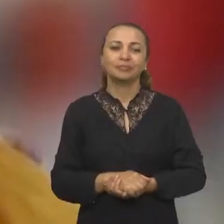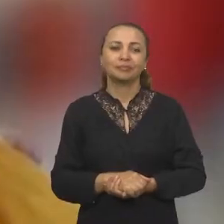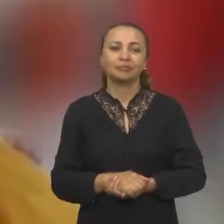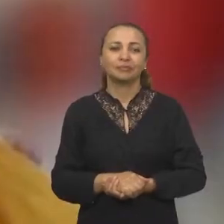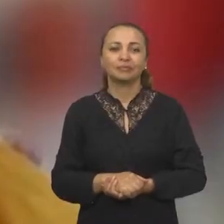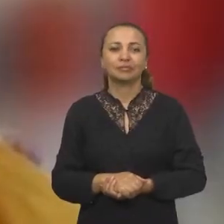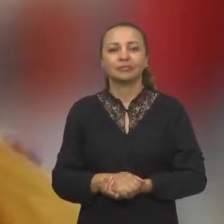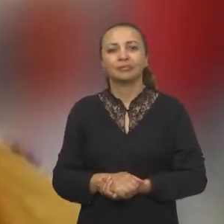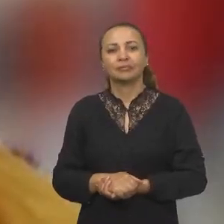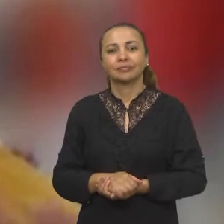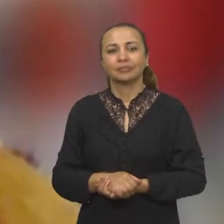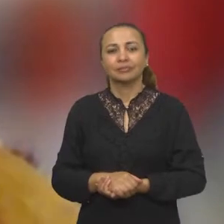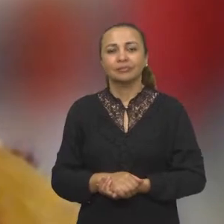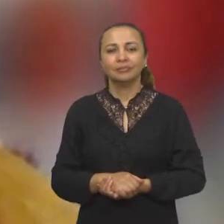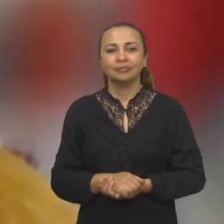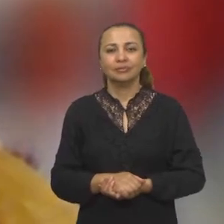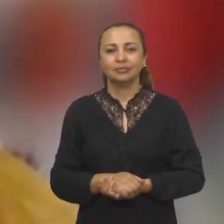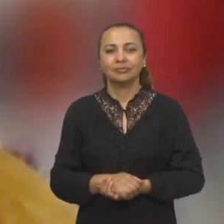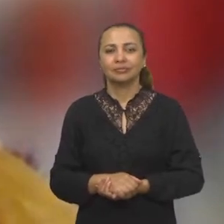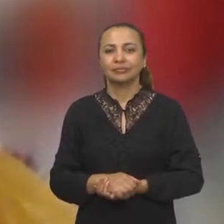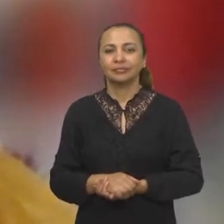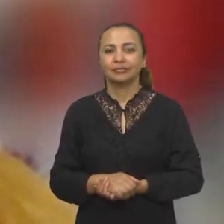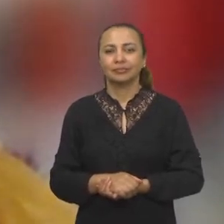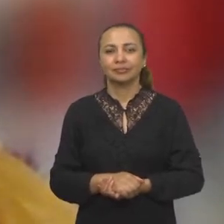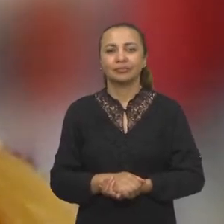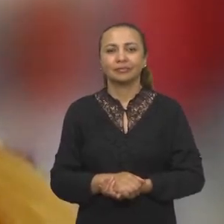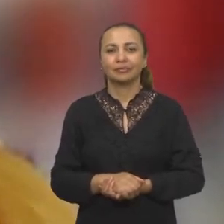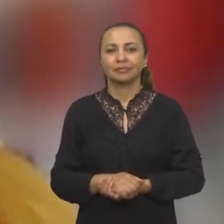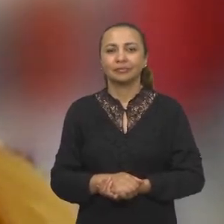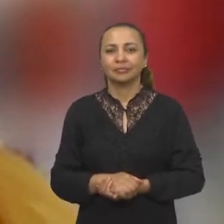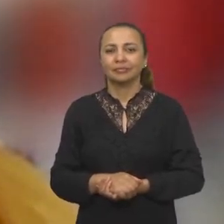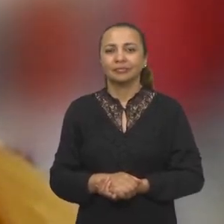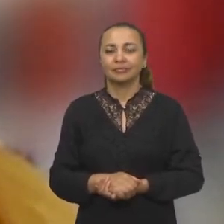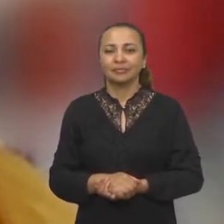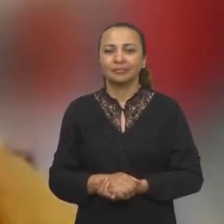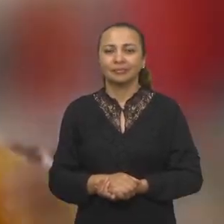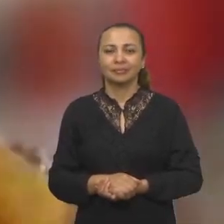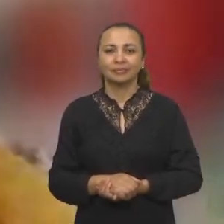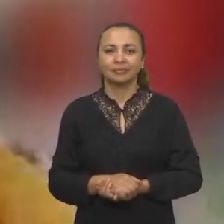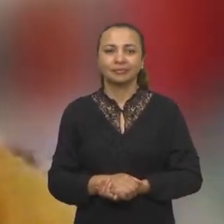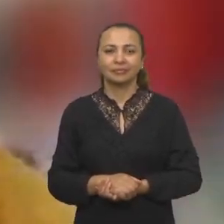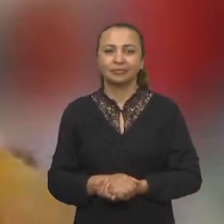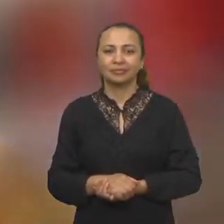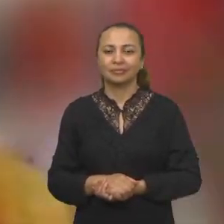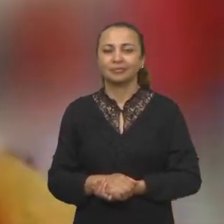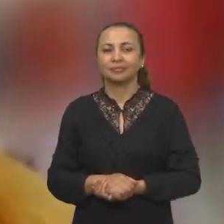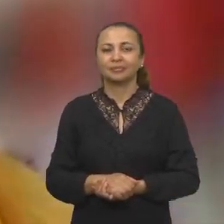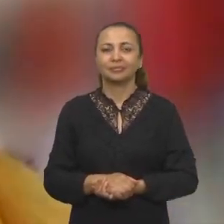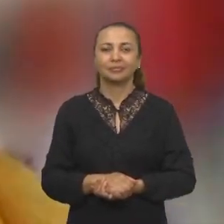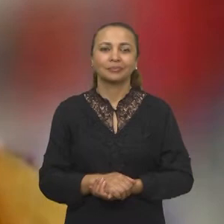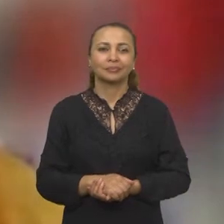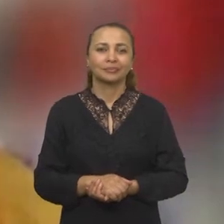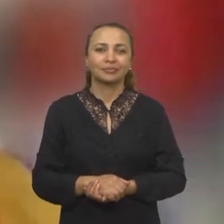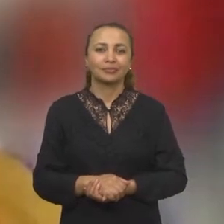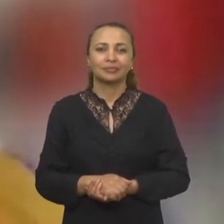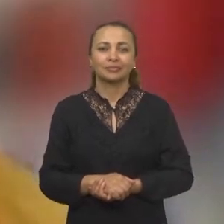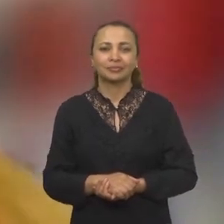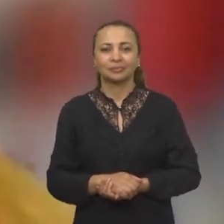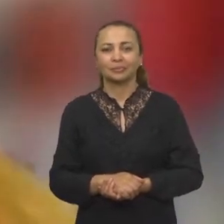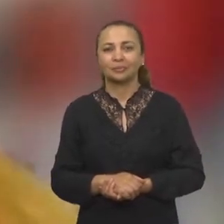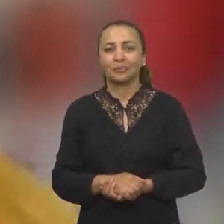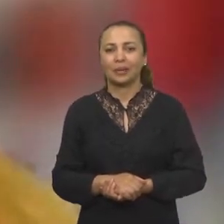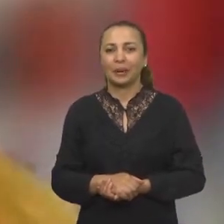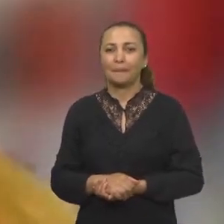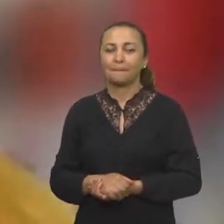Então, essas mães precisam saber que elas precisam ter a livre demanda para amamentar de 8 a 12 vezes por dia, tanto de dia quanto de noite.